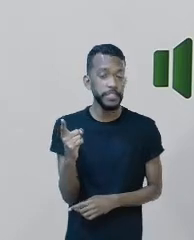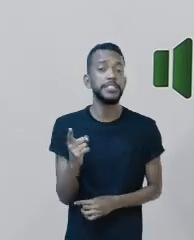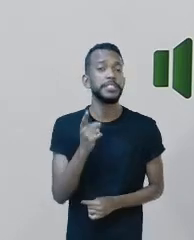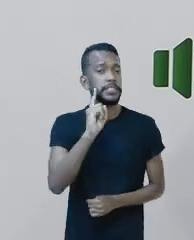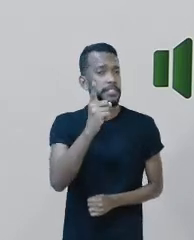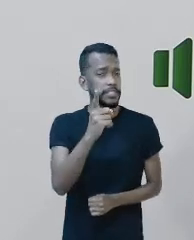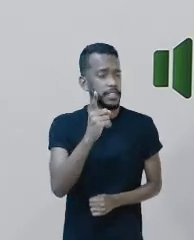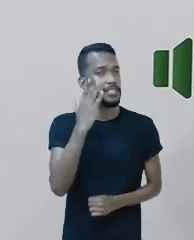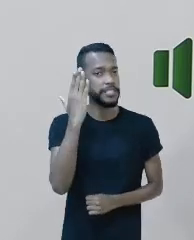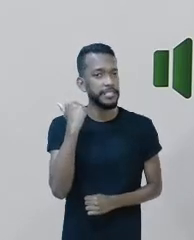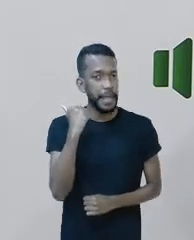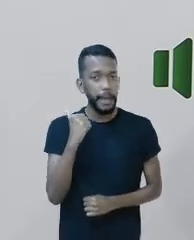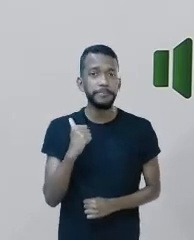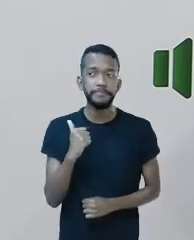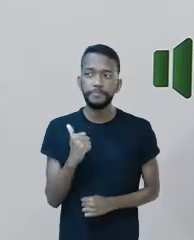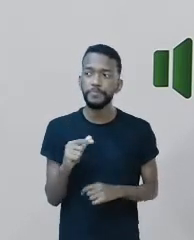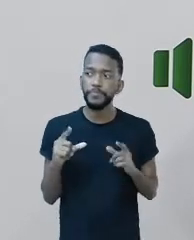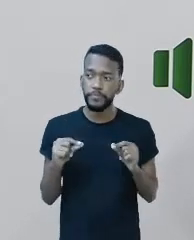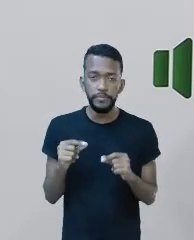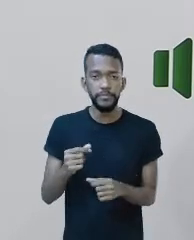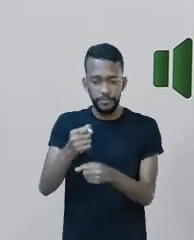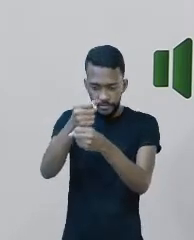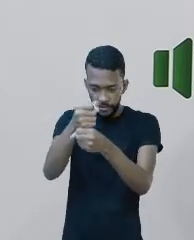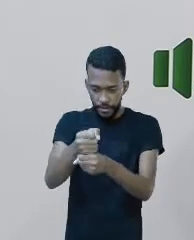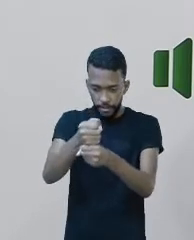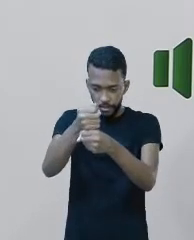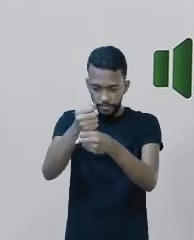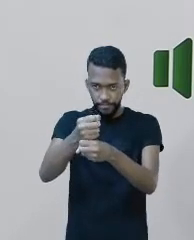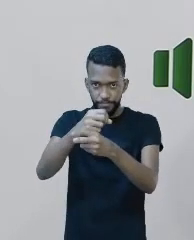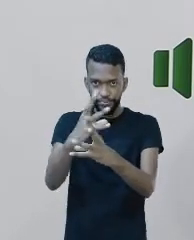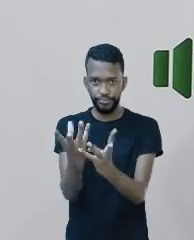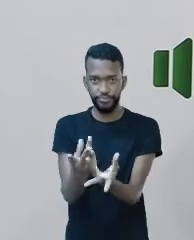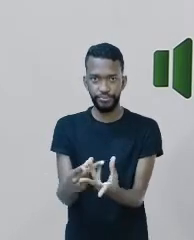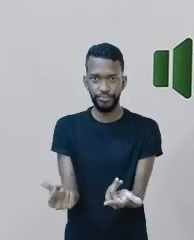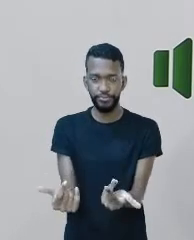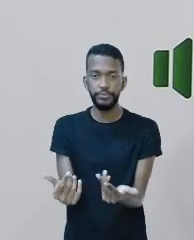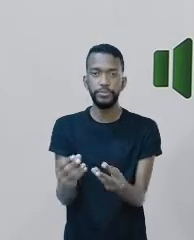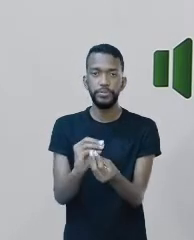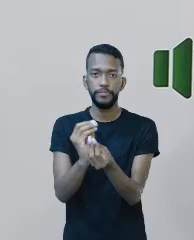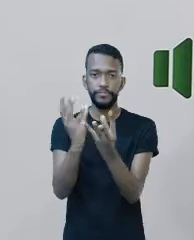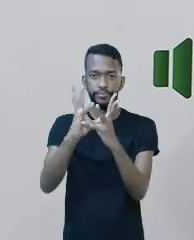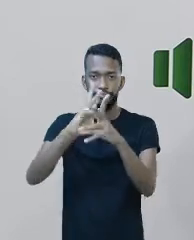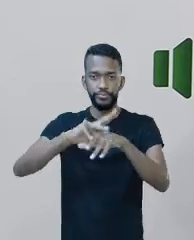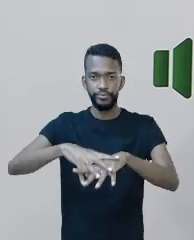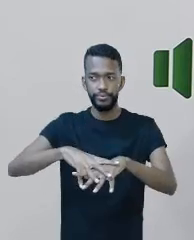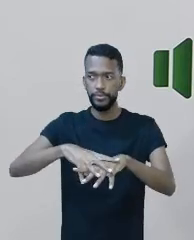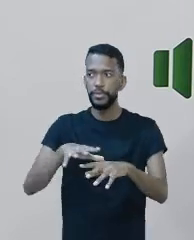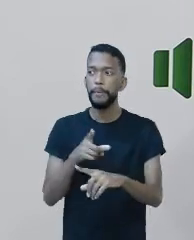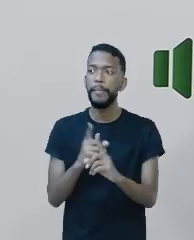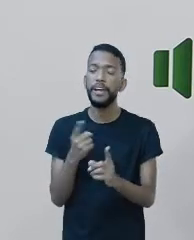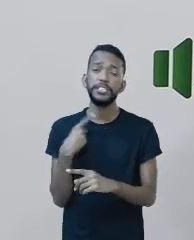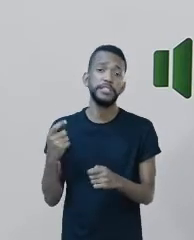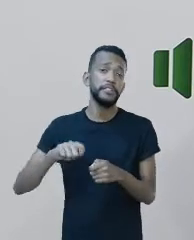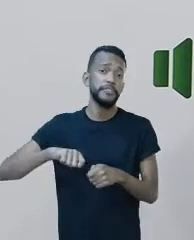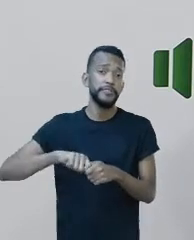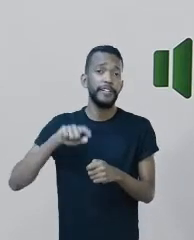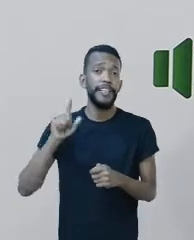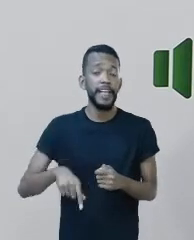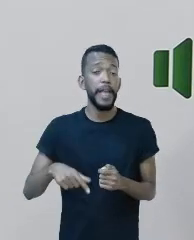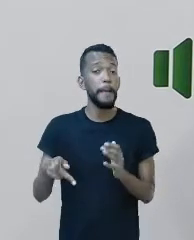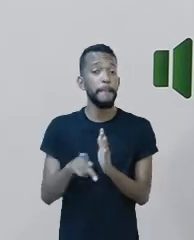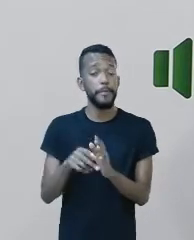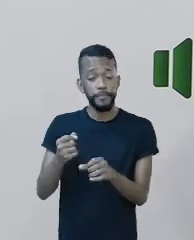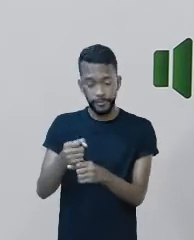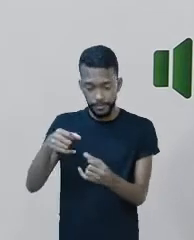sabe aí do jogo Pega Varetas, não sabe? Só que aqui, ó, a gente fez com palitos de churrasco